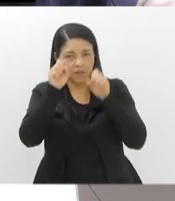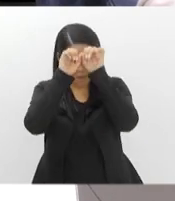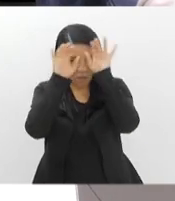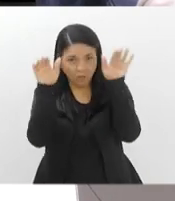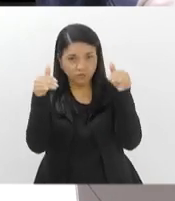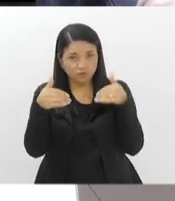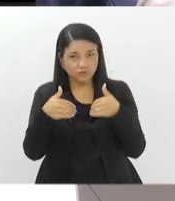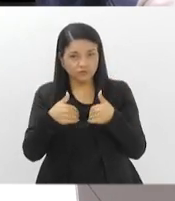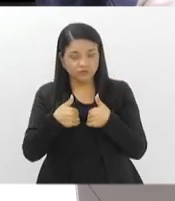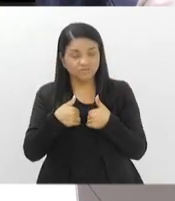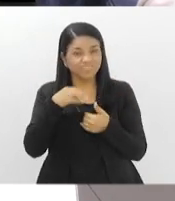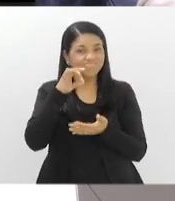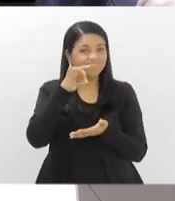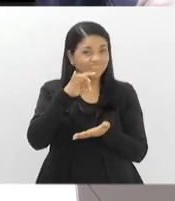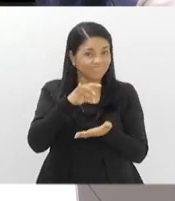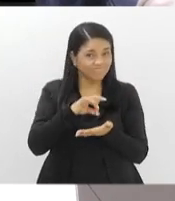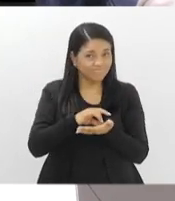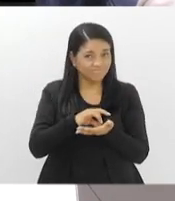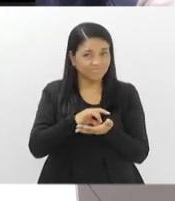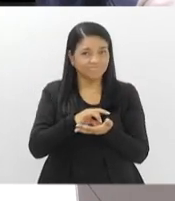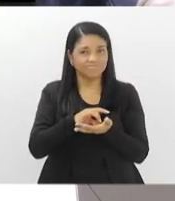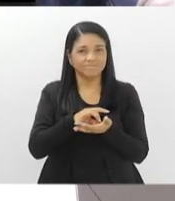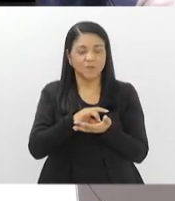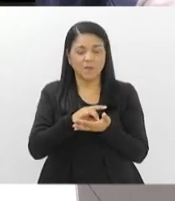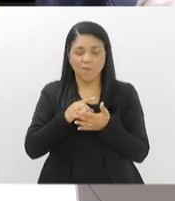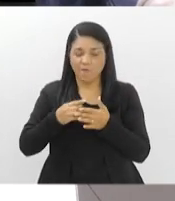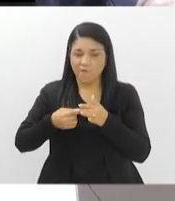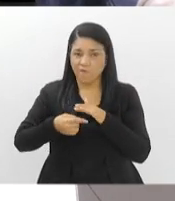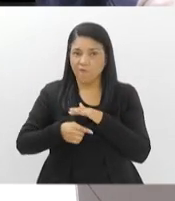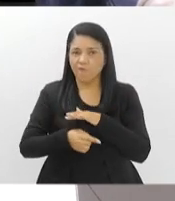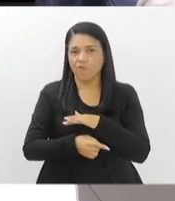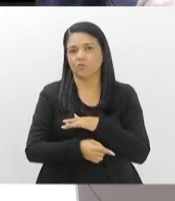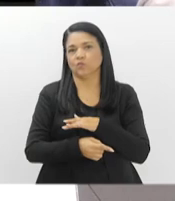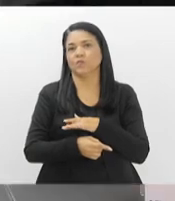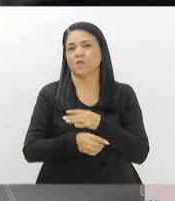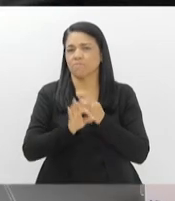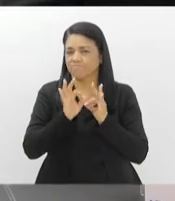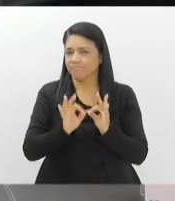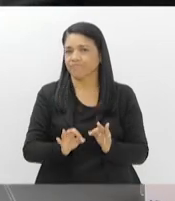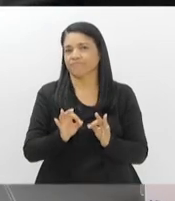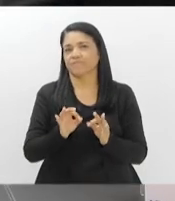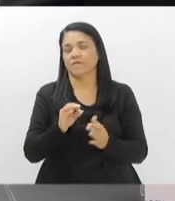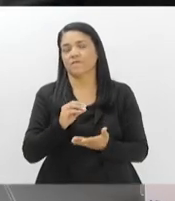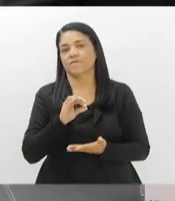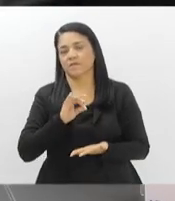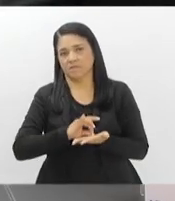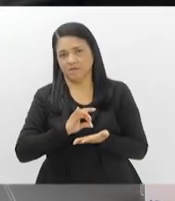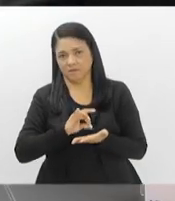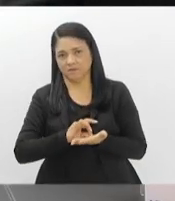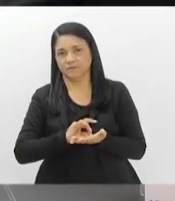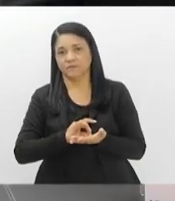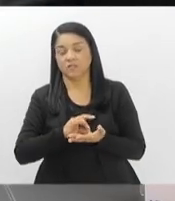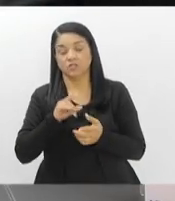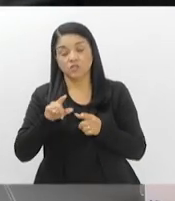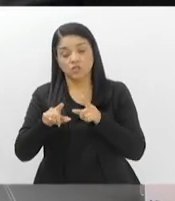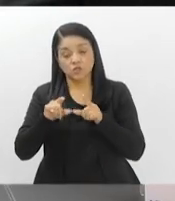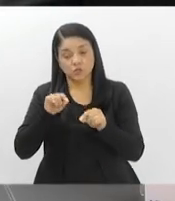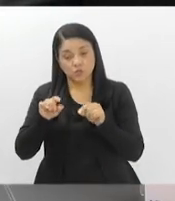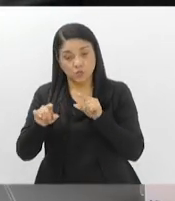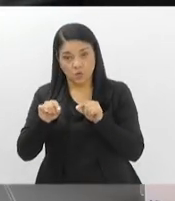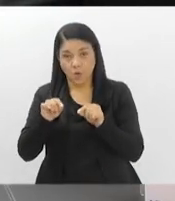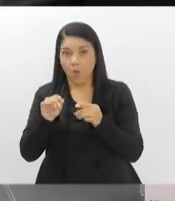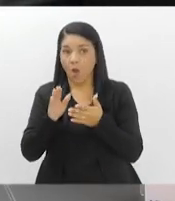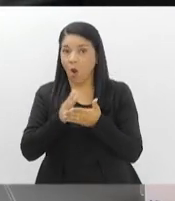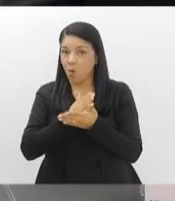é bem mais Cruel Não há dúvida Deputado que a gente a gente selecionou algumas coisas porque tem situações bem Branda